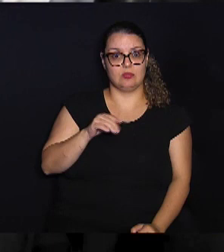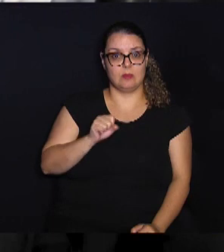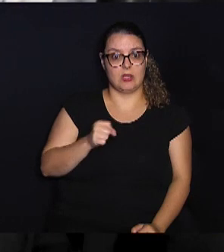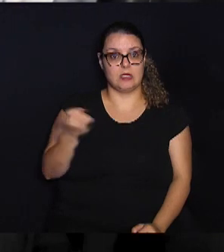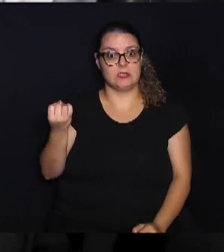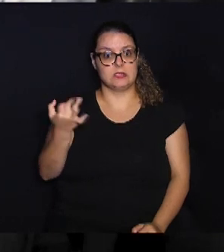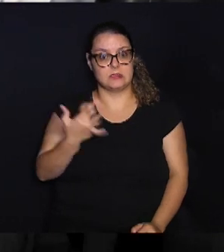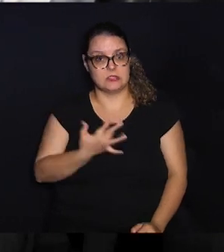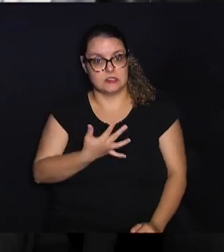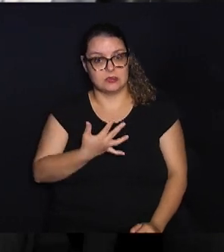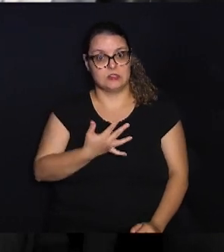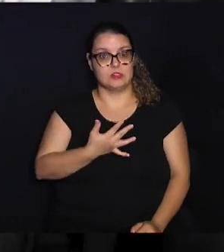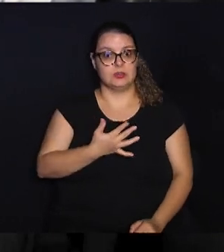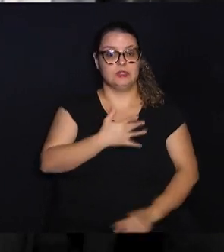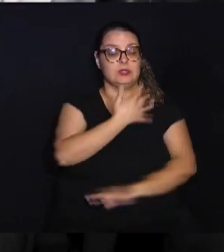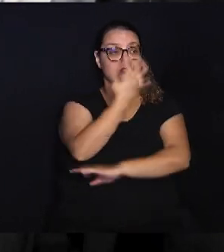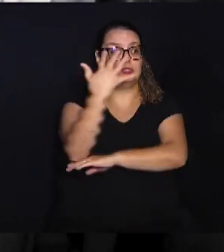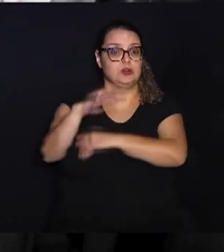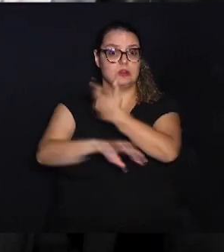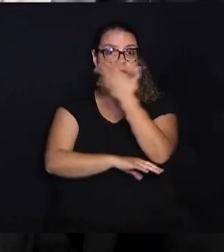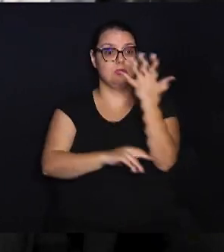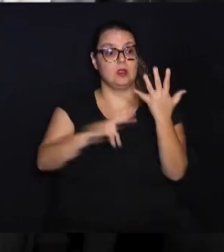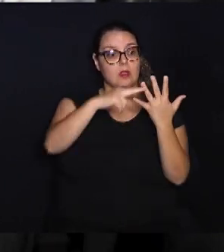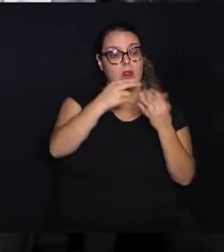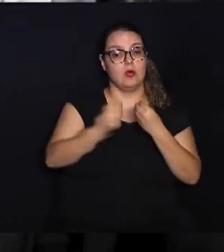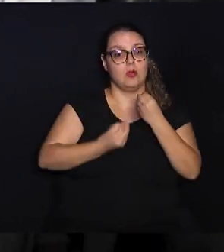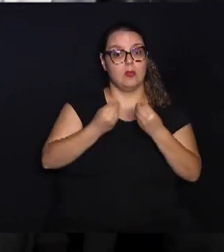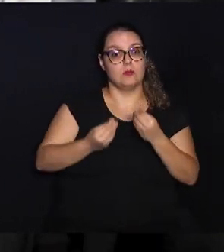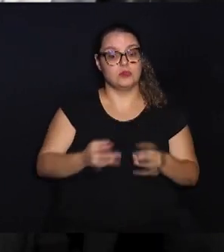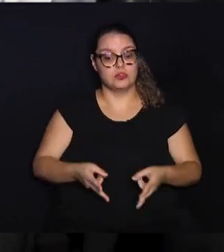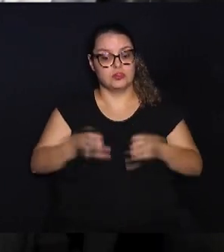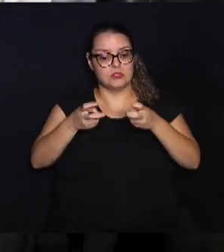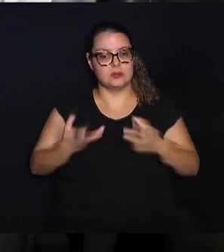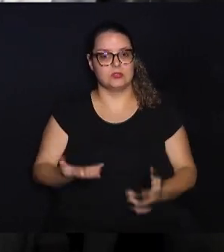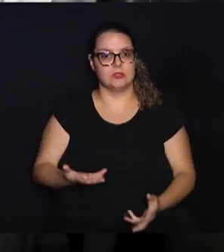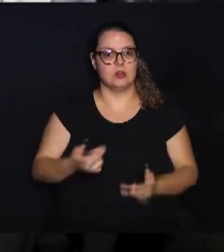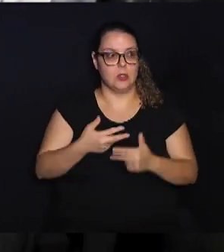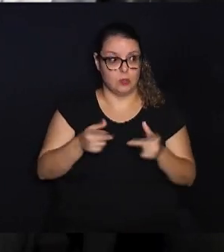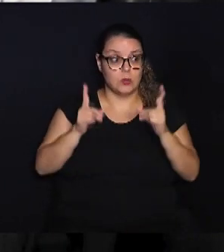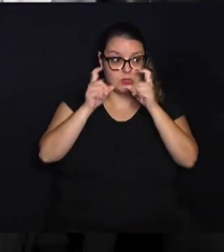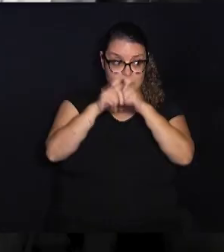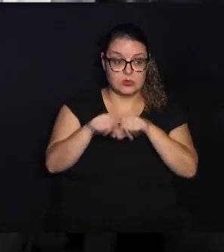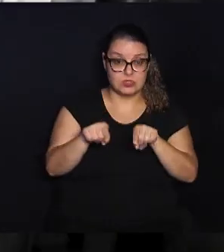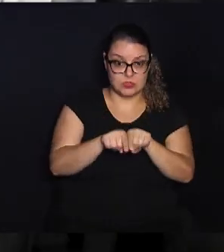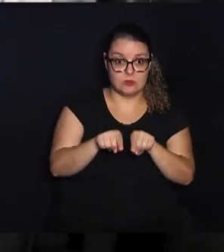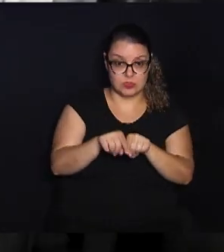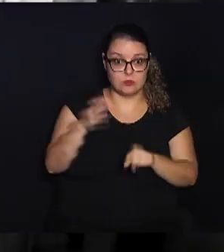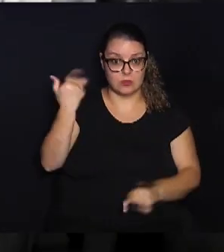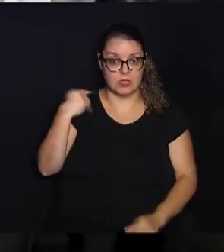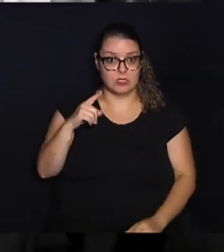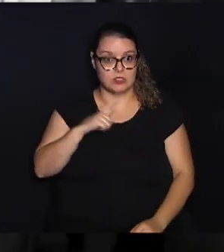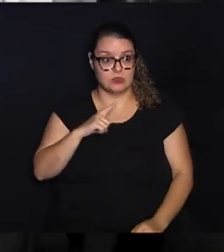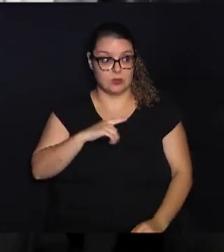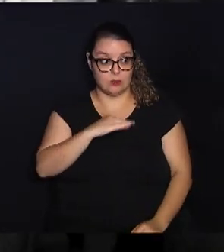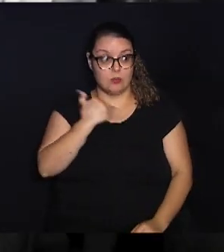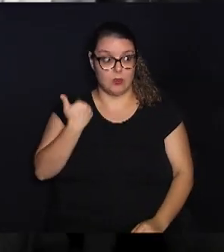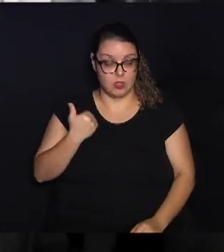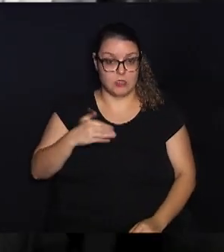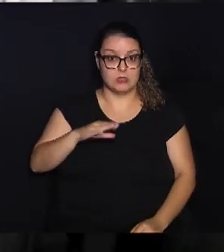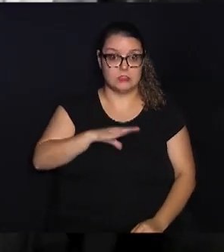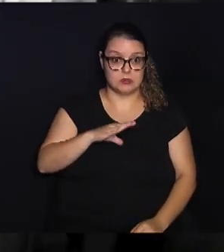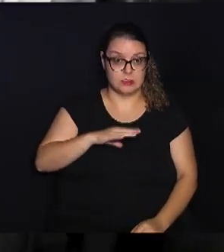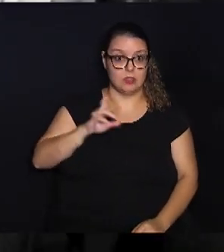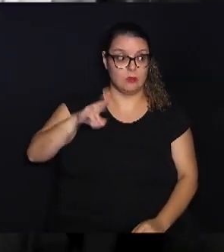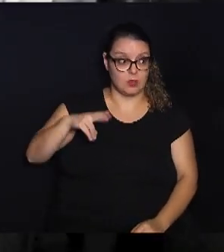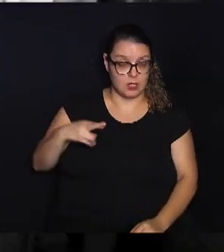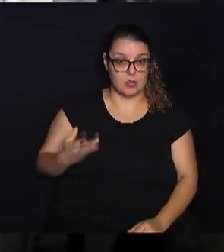as podas. Como é que foi esse trabalho de identificar algo que foi muito difícil também na época, porque nós tivemos mortes na cidade por conta